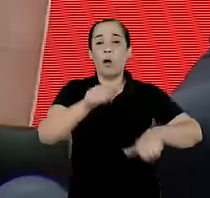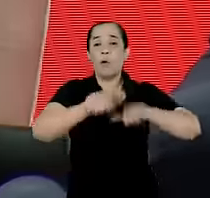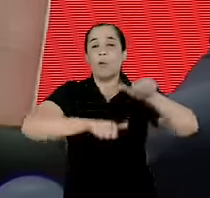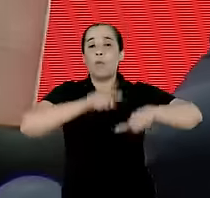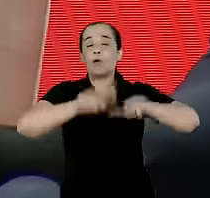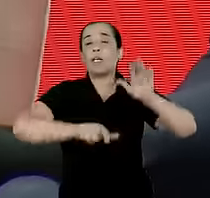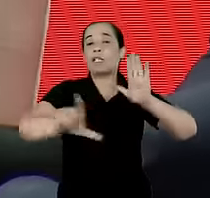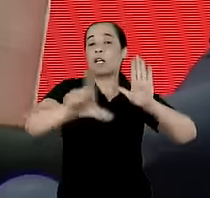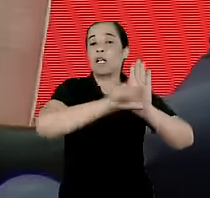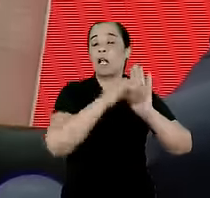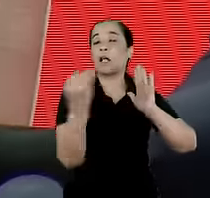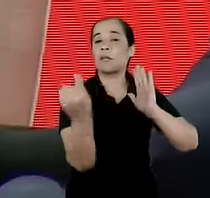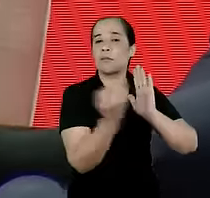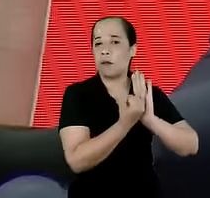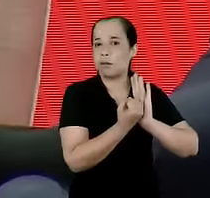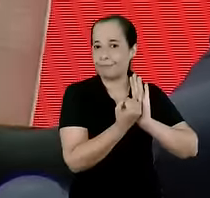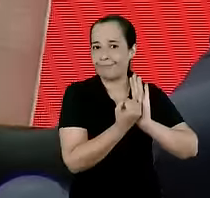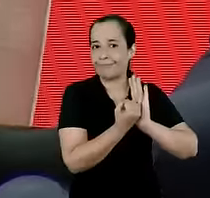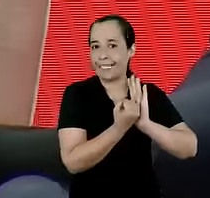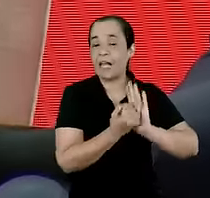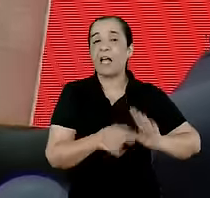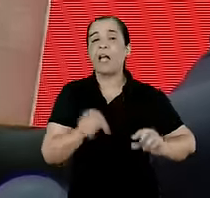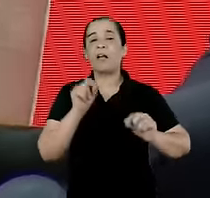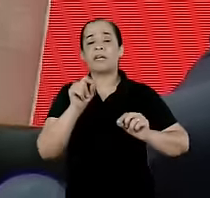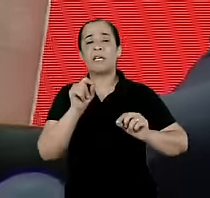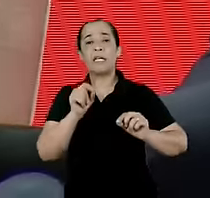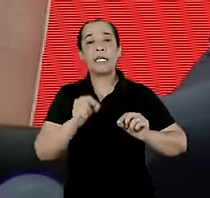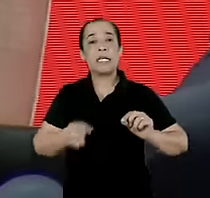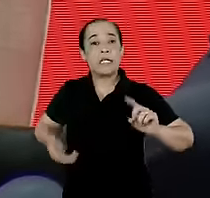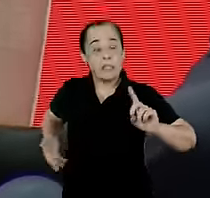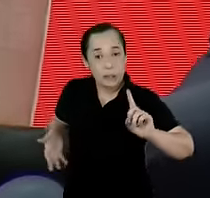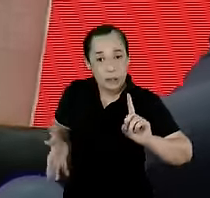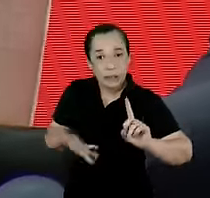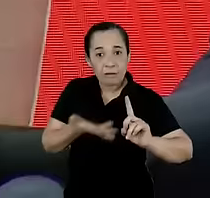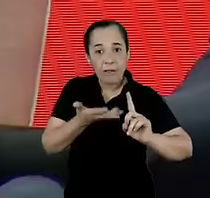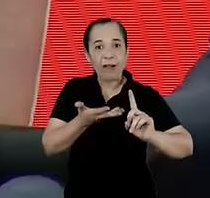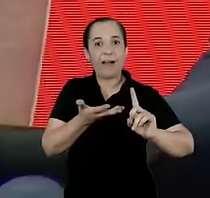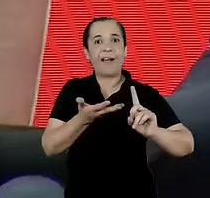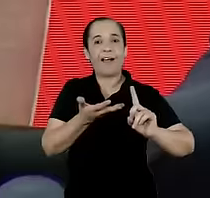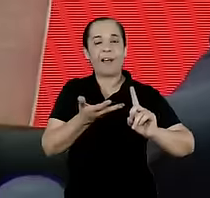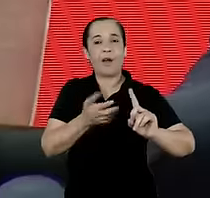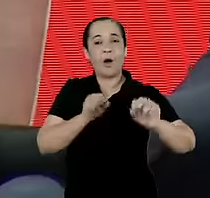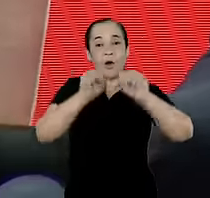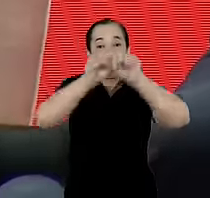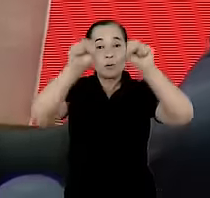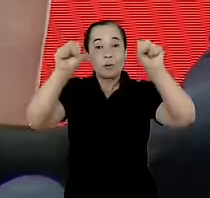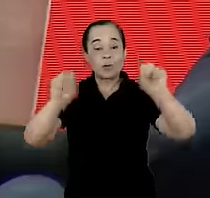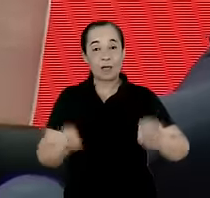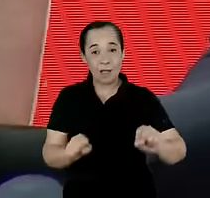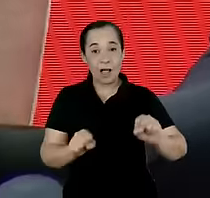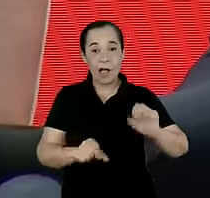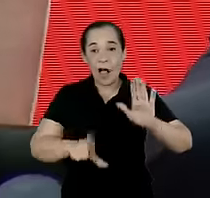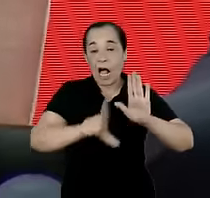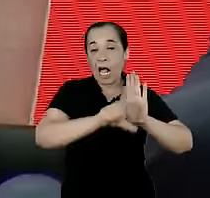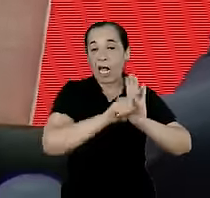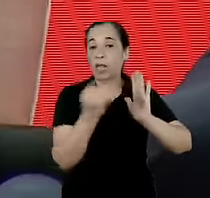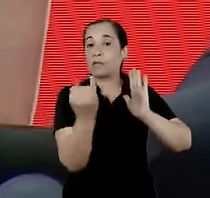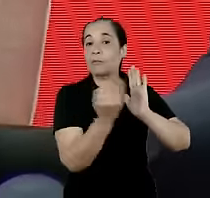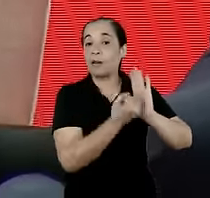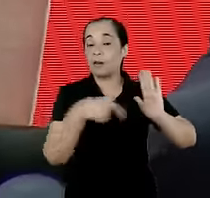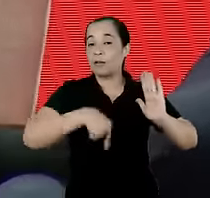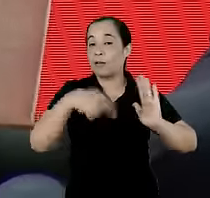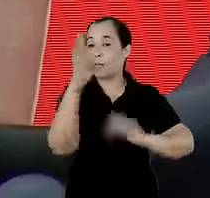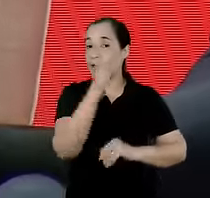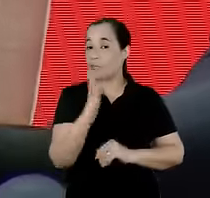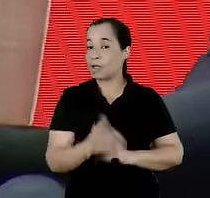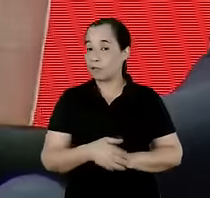eliminar os incentivos as distorções que o sistema tributário de consumo gera hoje no Brasil ele afeta a